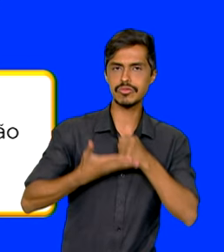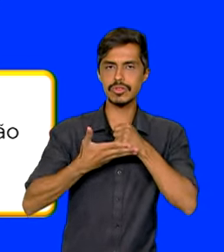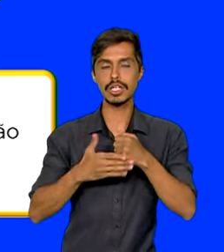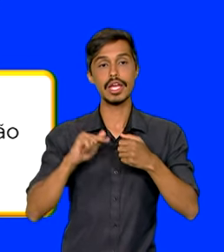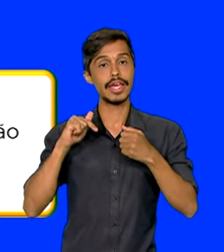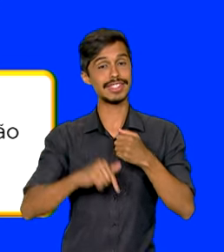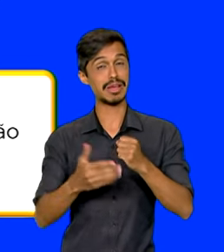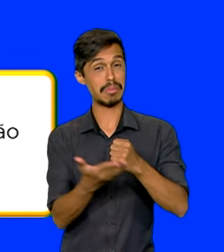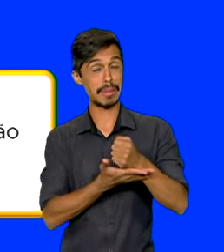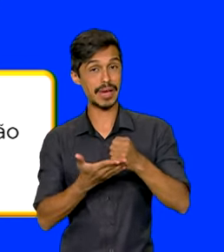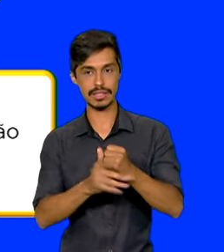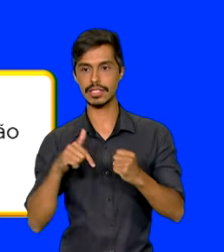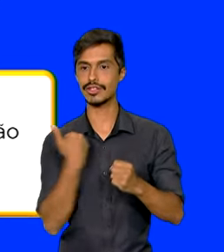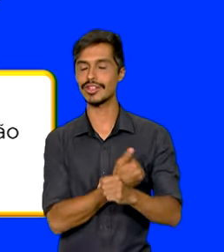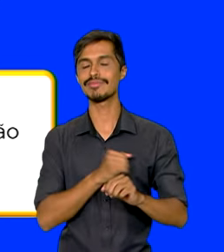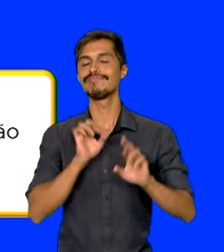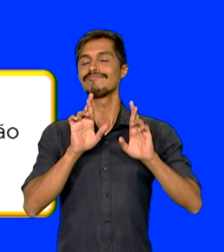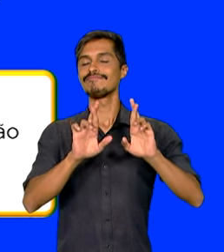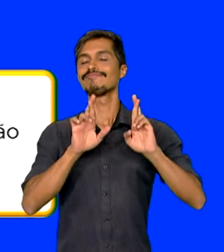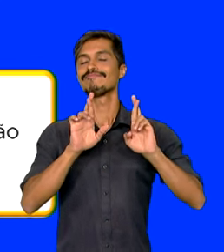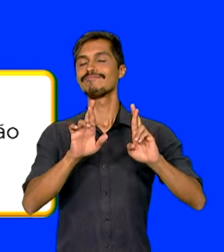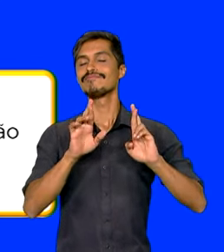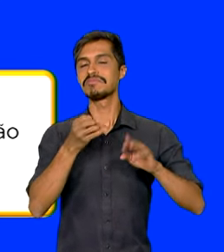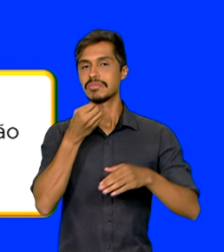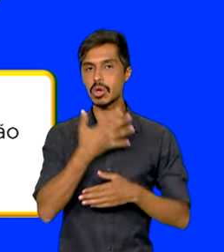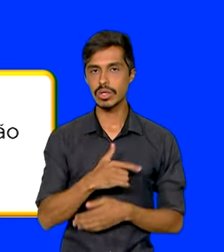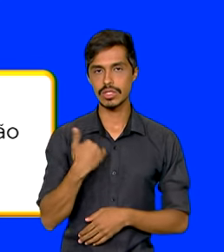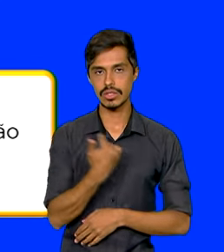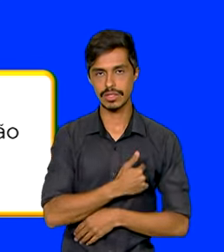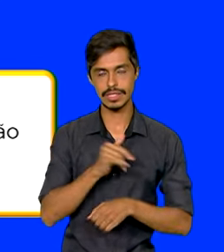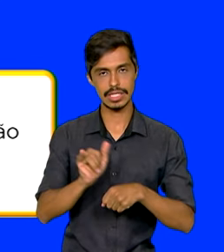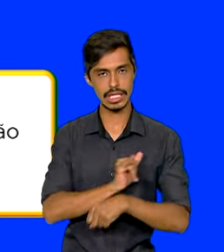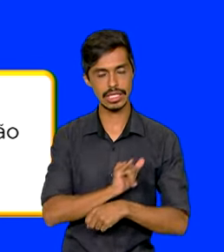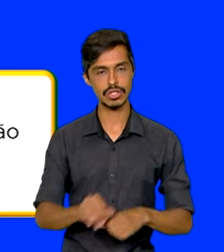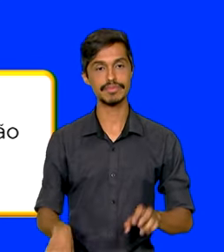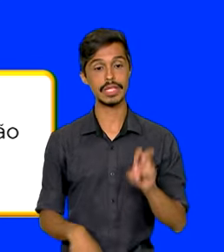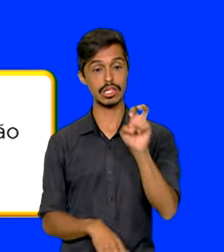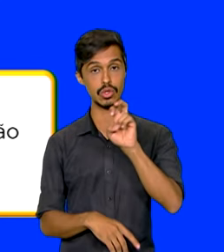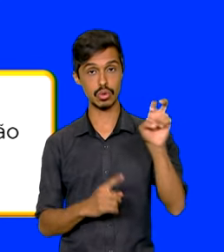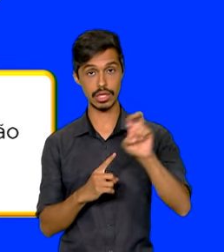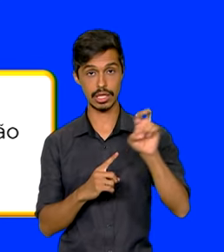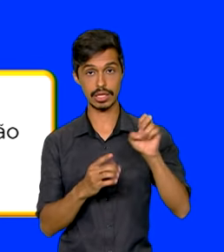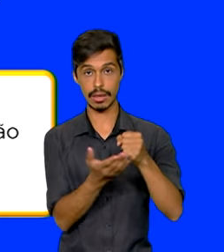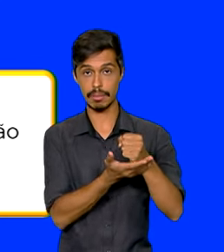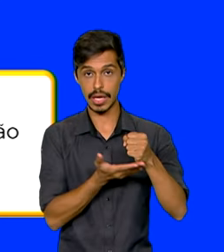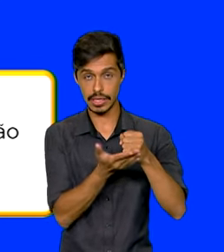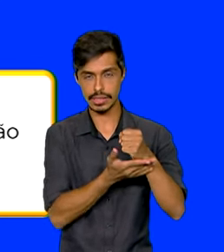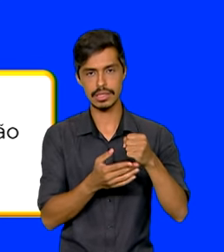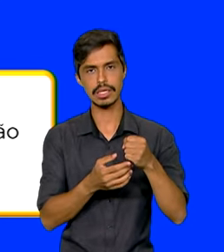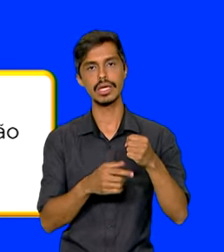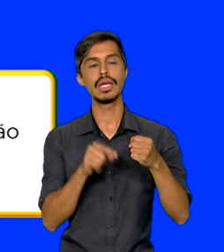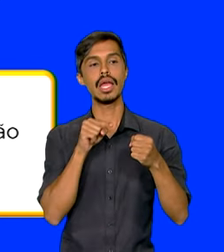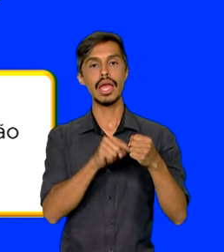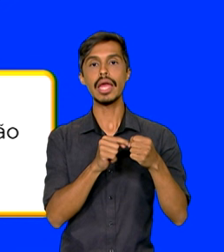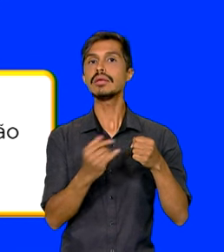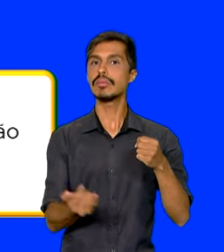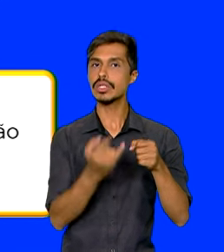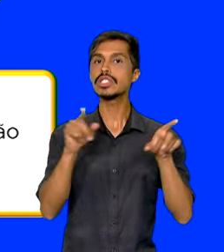deixa muito esperançosos com a nossa estratégia. E o quinto pilar, não menos importante, é